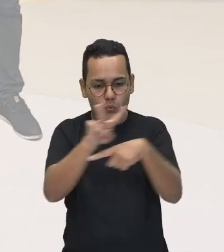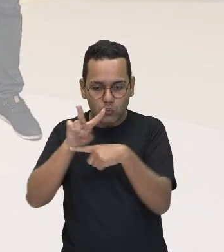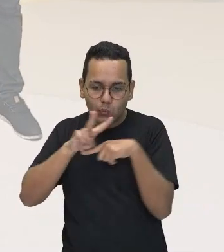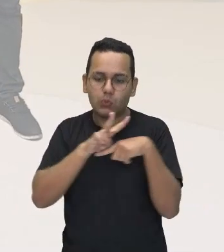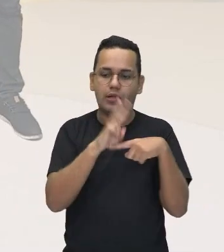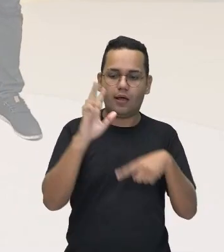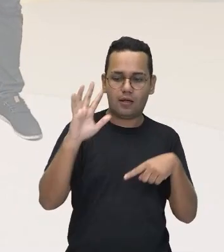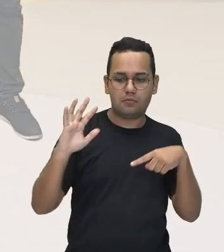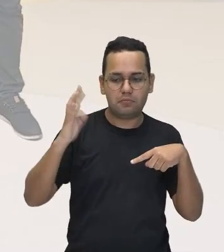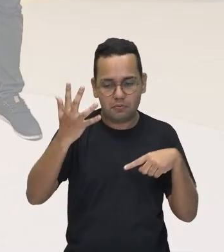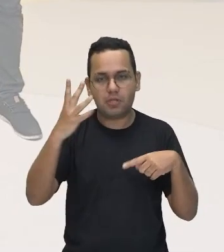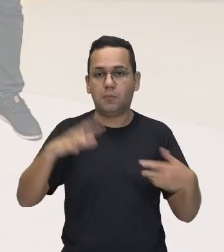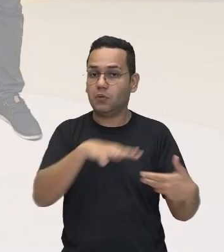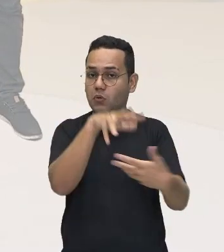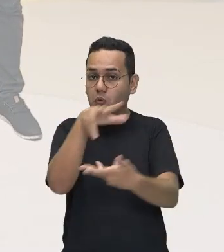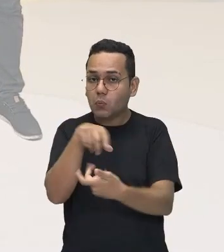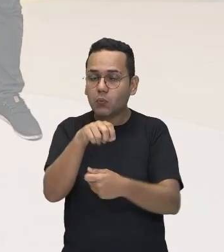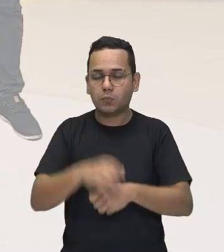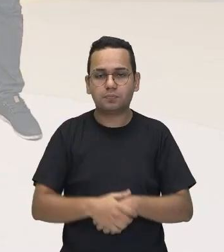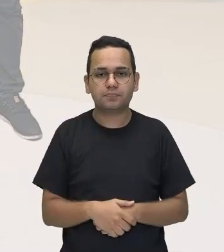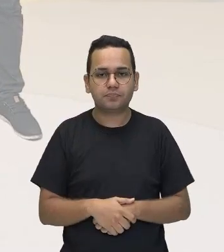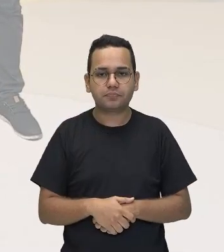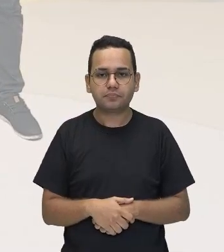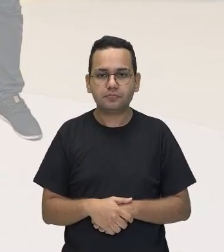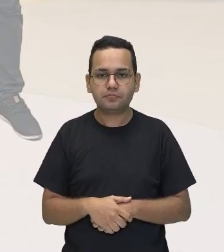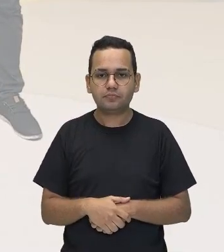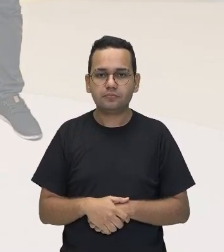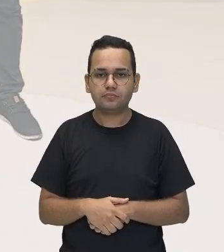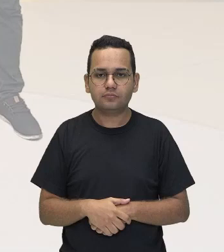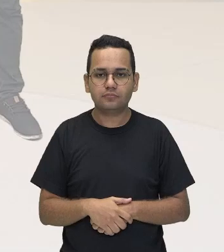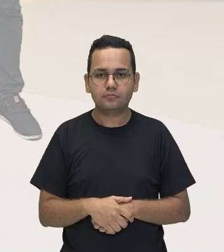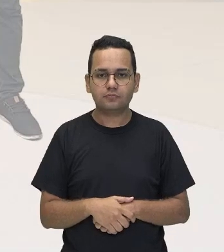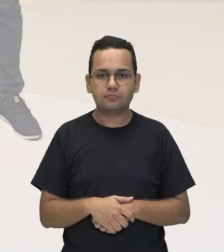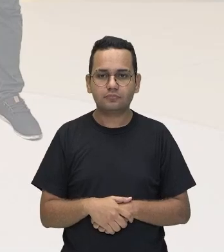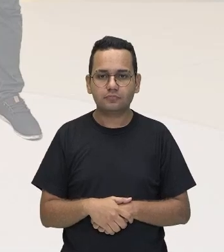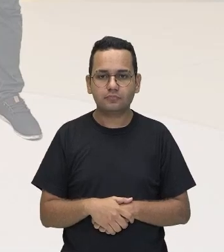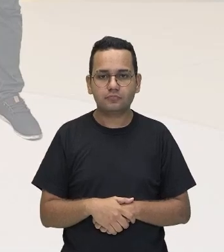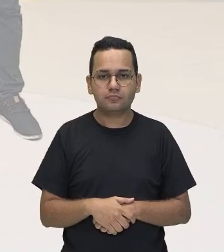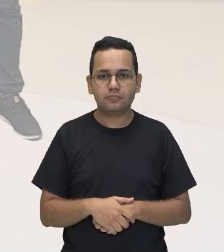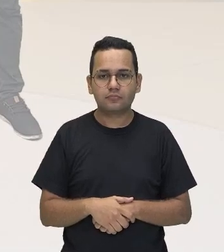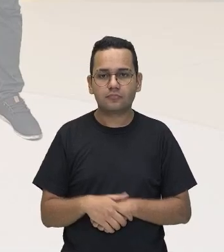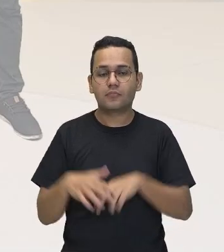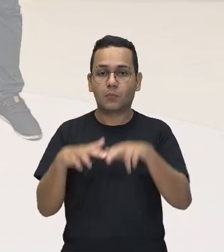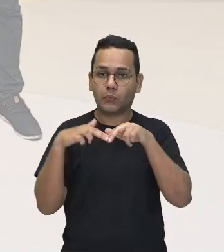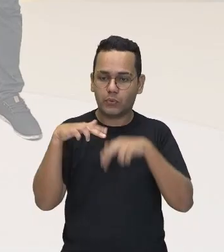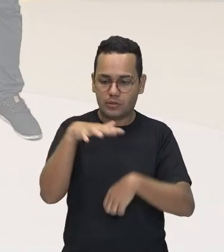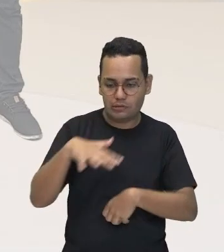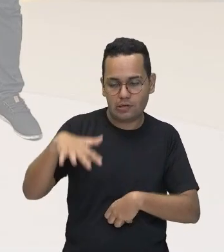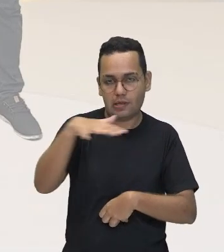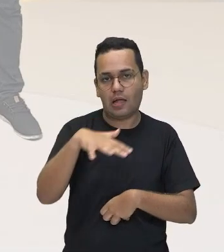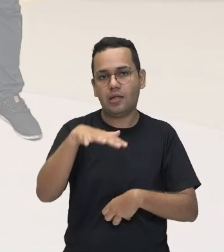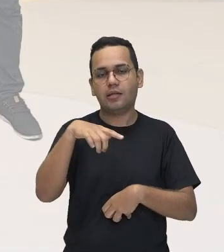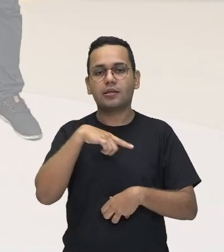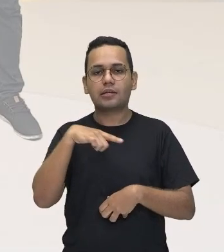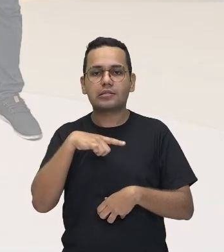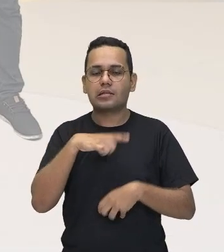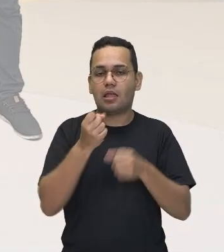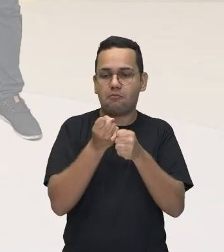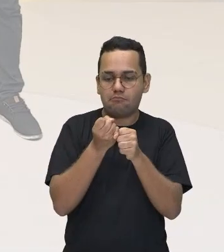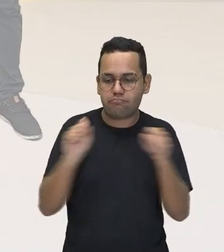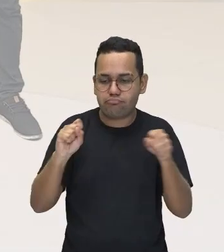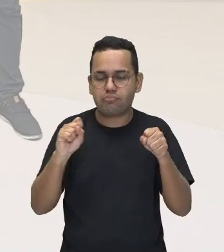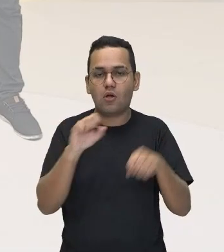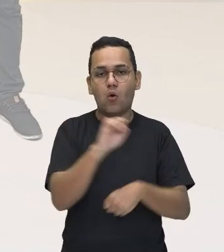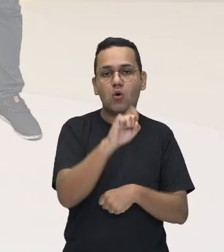em escala planetária. Mas, para além das questões naturais, professor Eberson, nessa Amazônia, nessa área de 8,4 milhões de